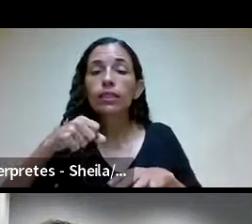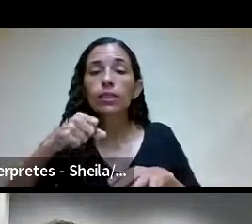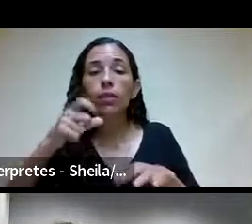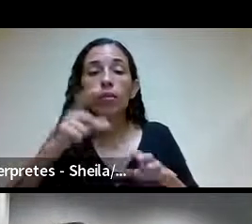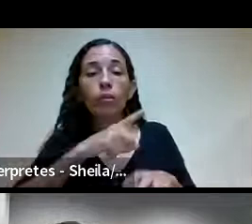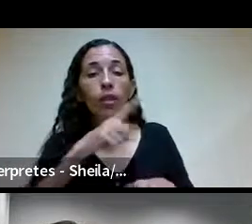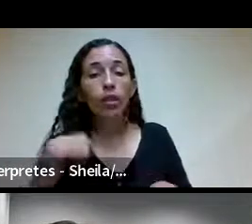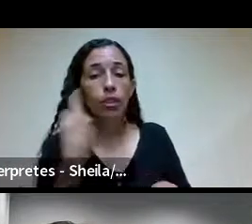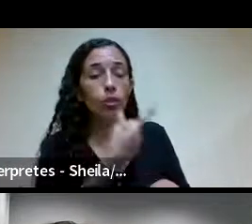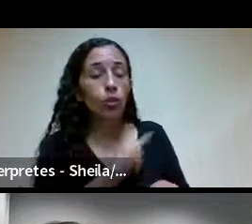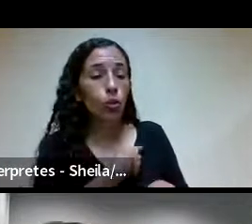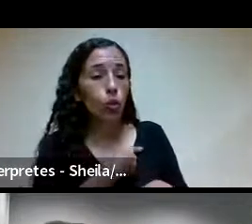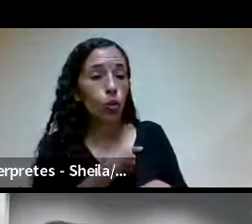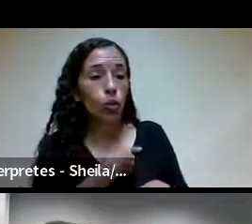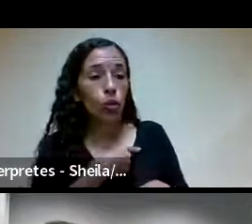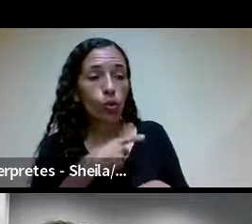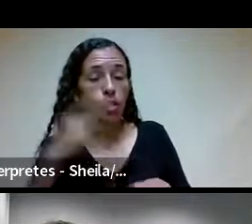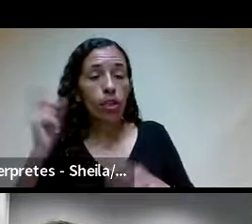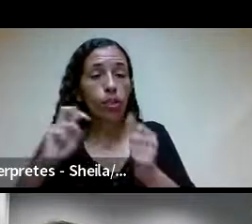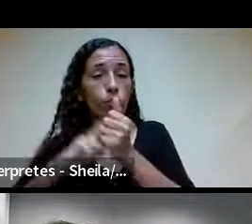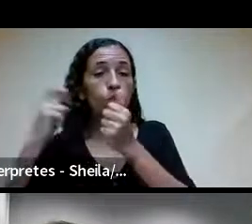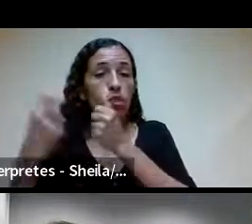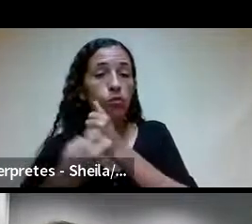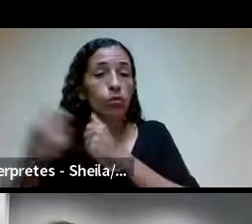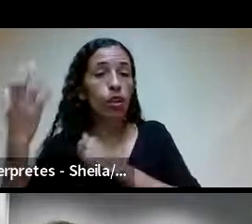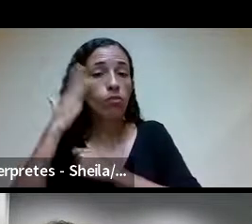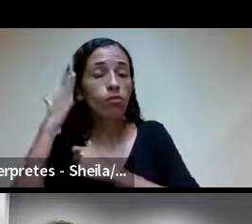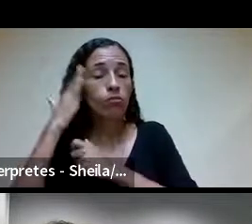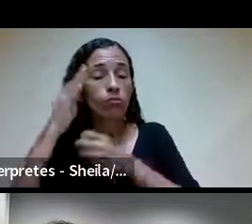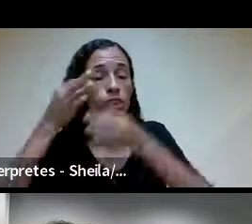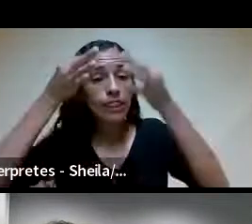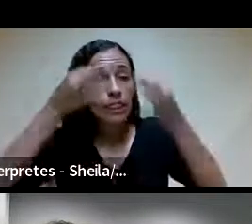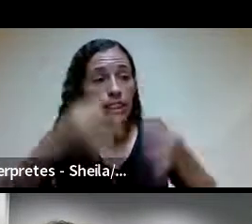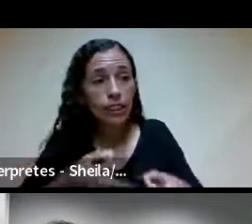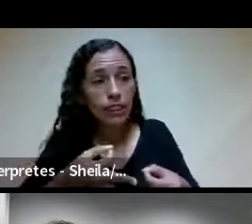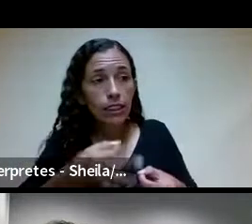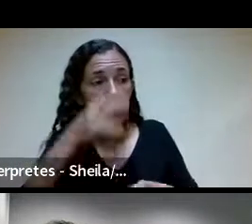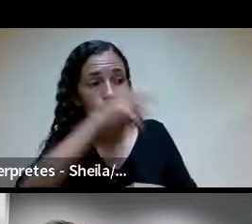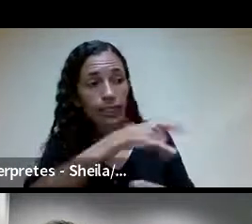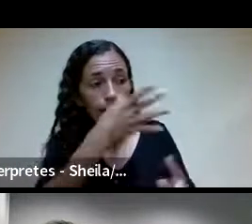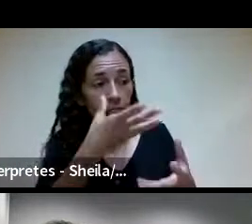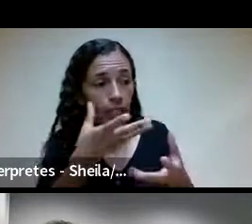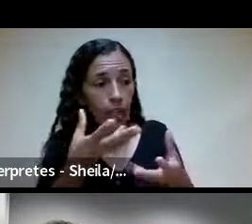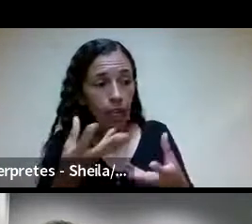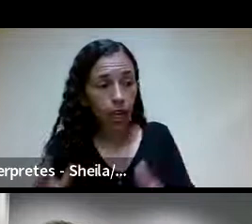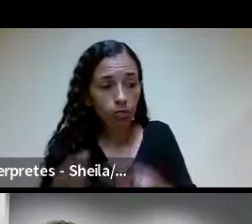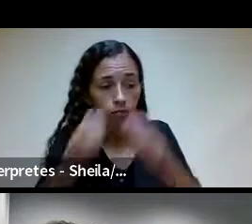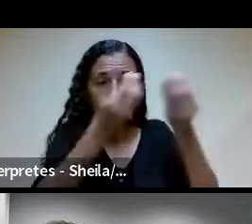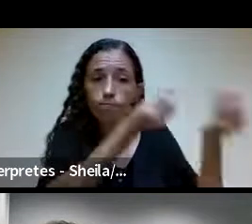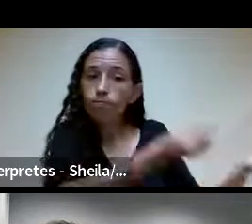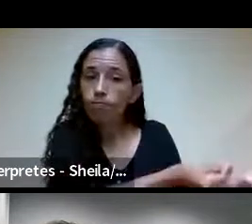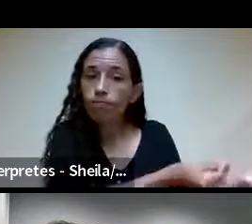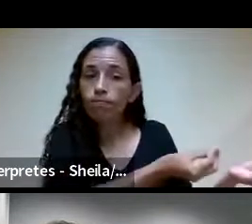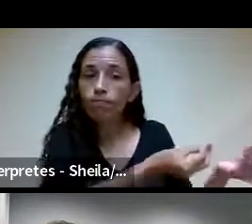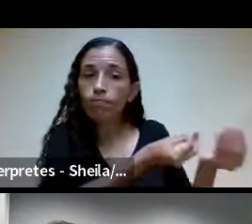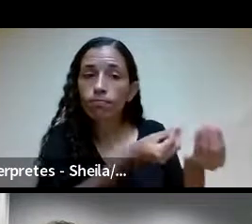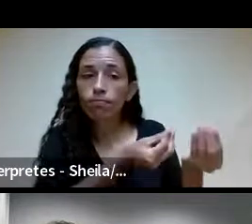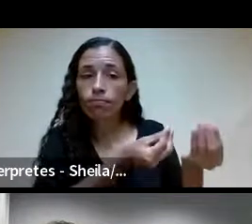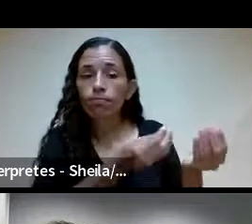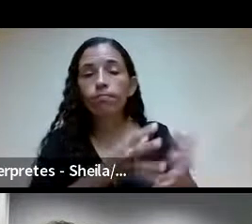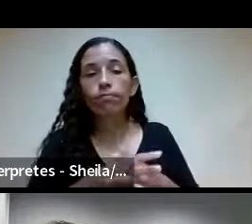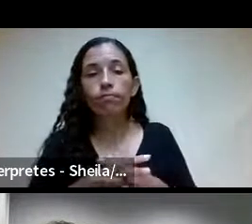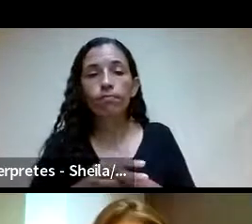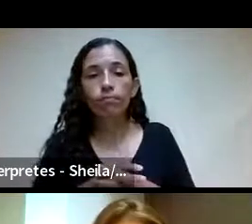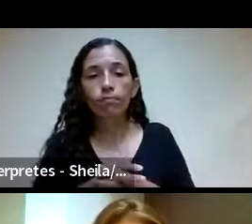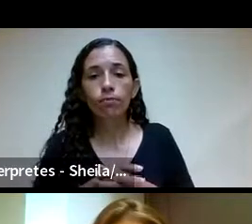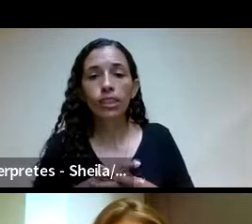Um minuto, doutor Bartolomeu. Certo, obrigado, excelência. Para que se tenha uma interpretação razoável de